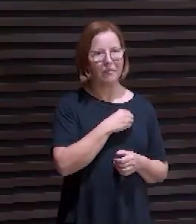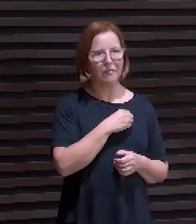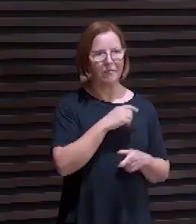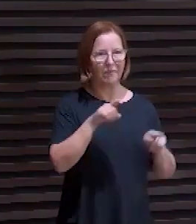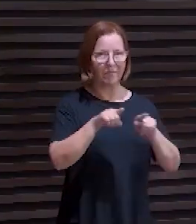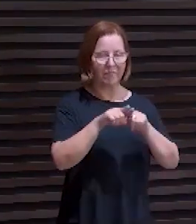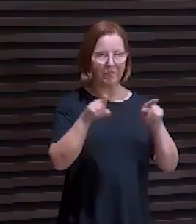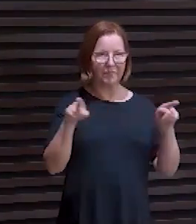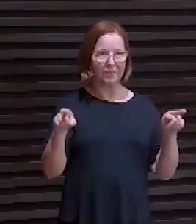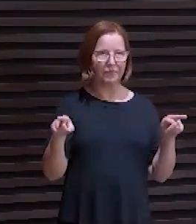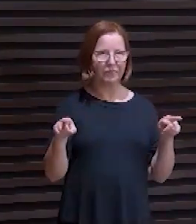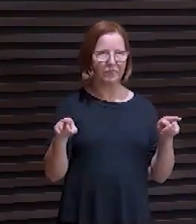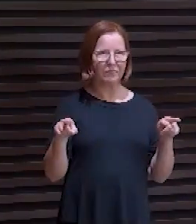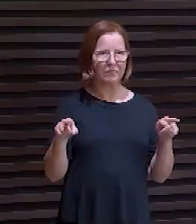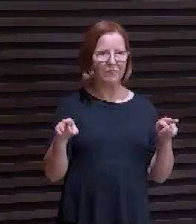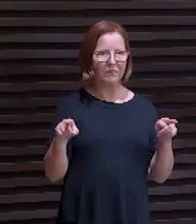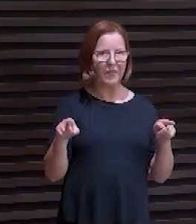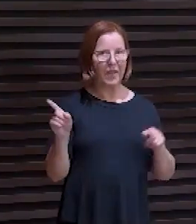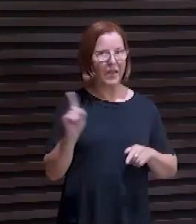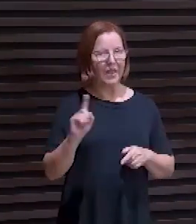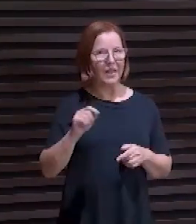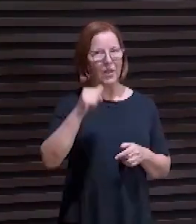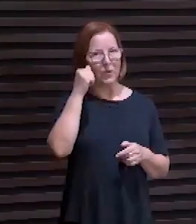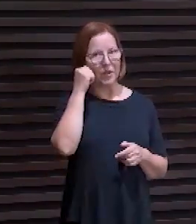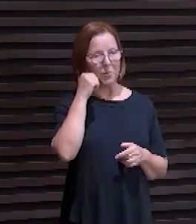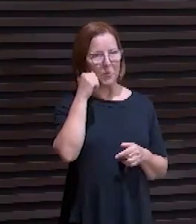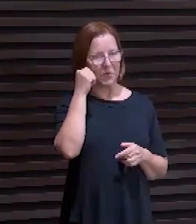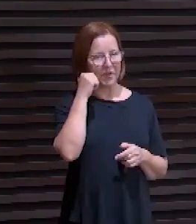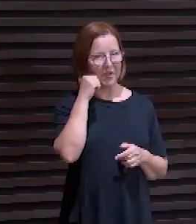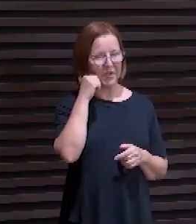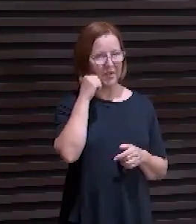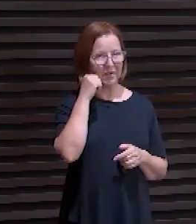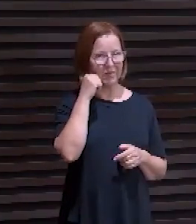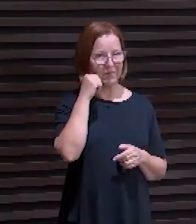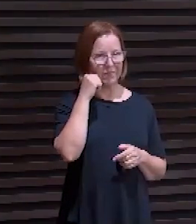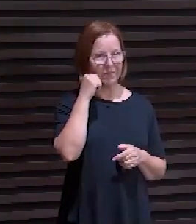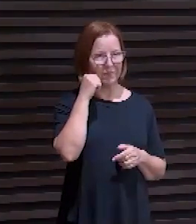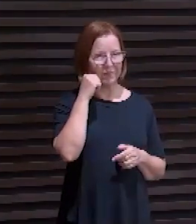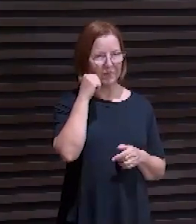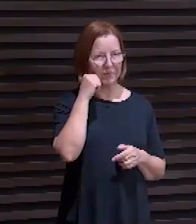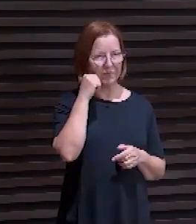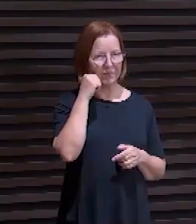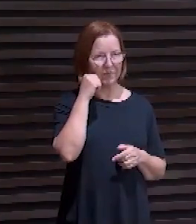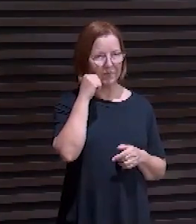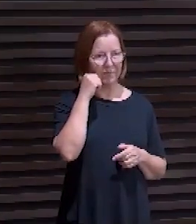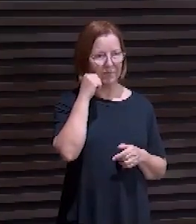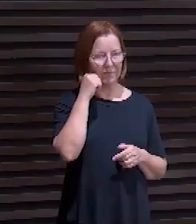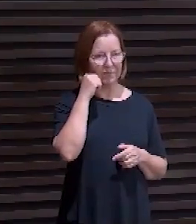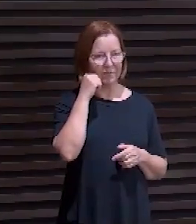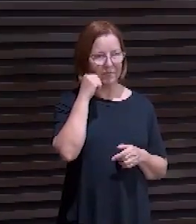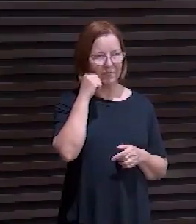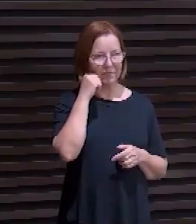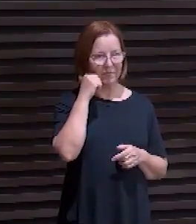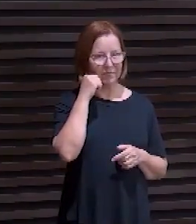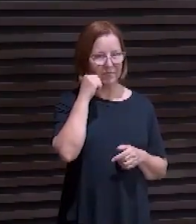Mas não é a mulher quem transmite